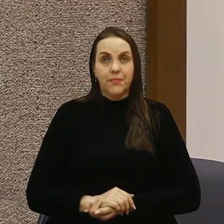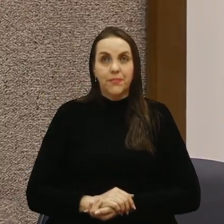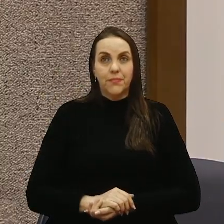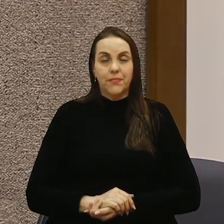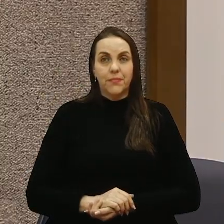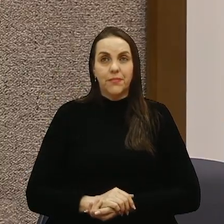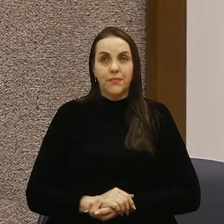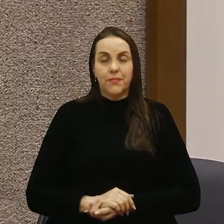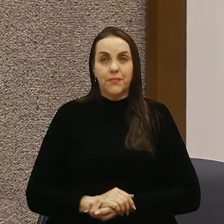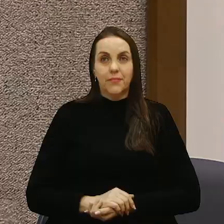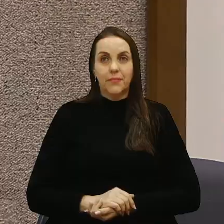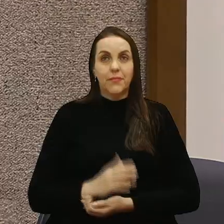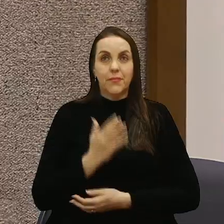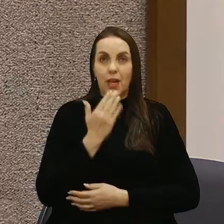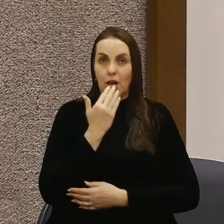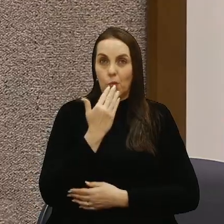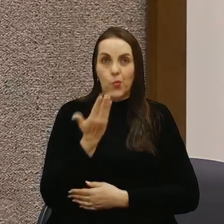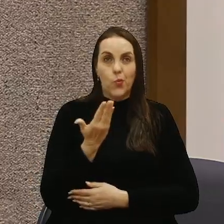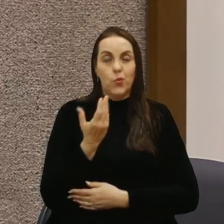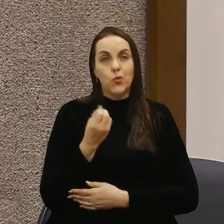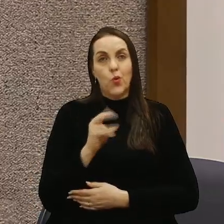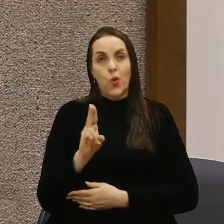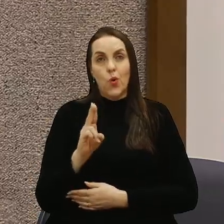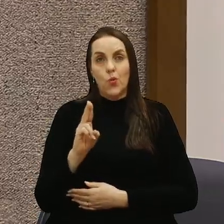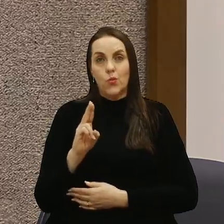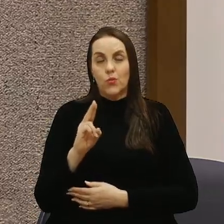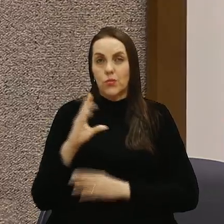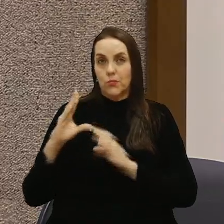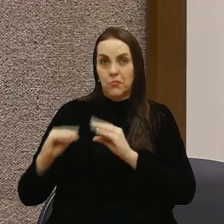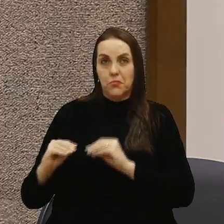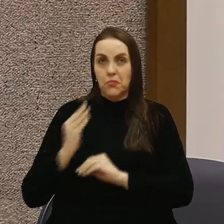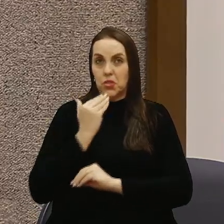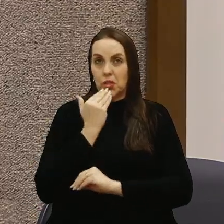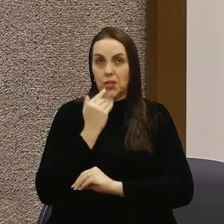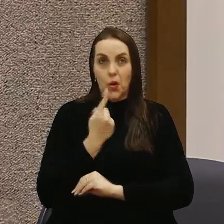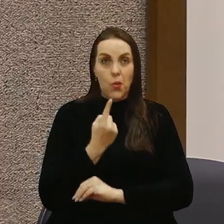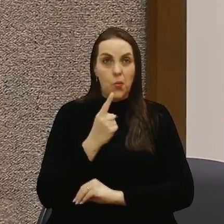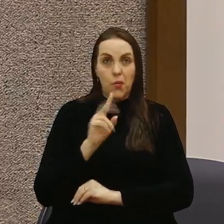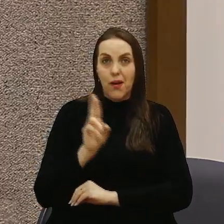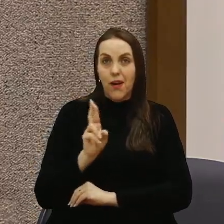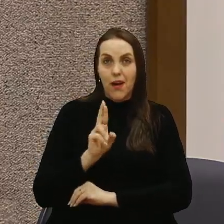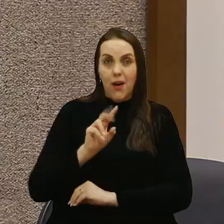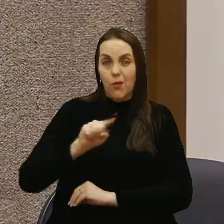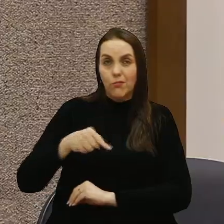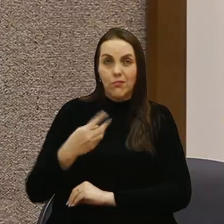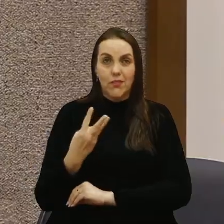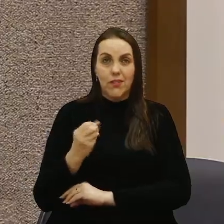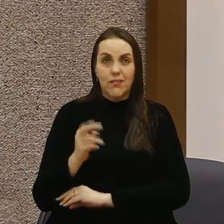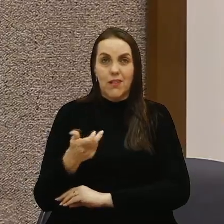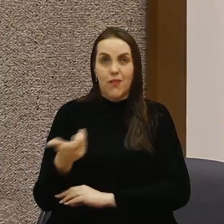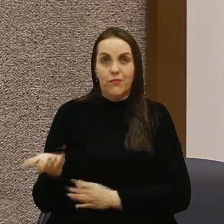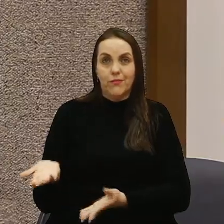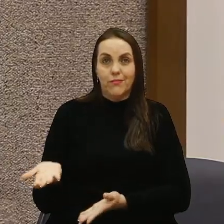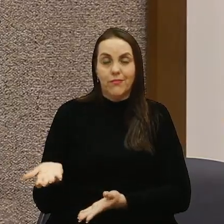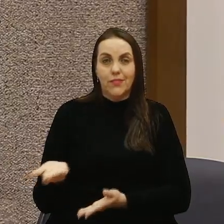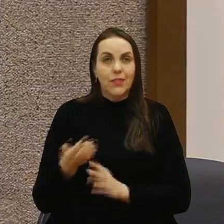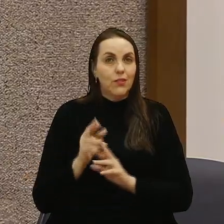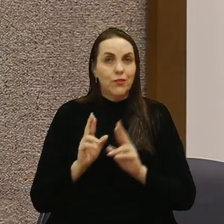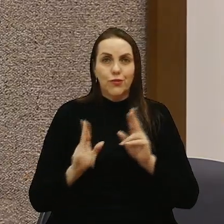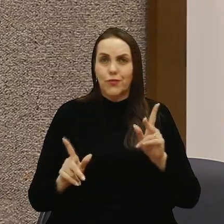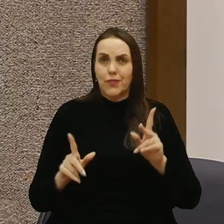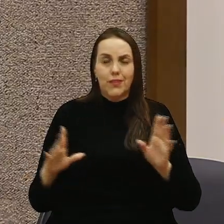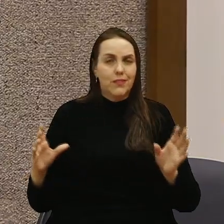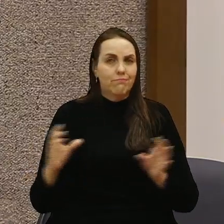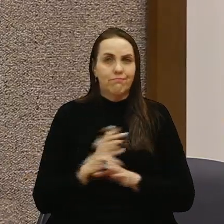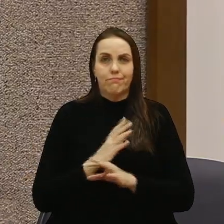que o almoço ou a janta é R$1,30 e poucos centavos, então é uma diferença muito